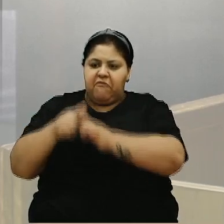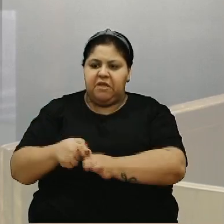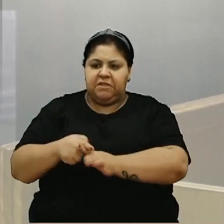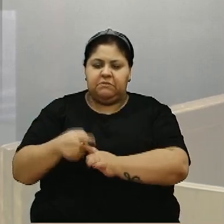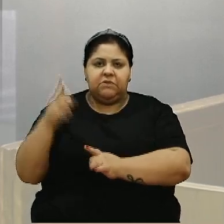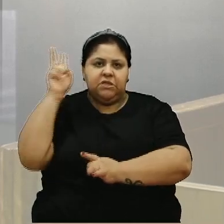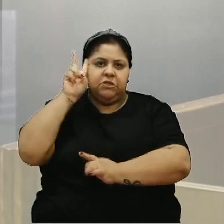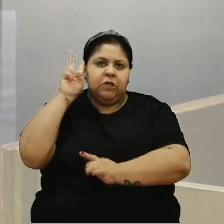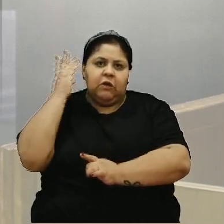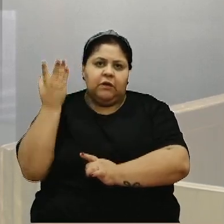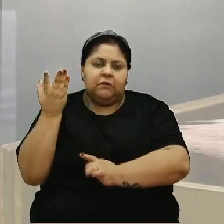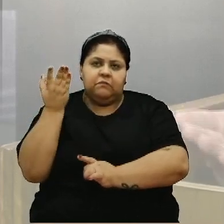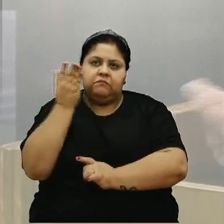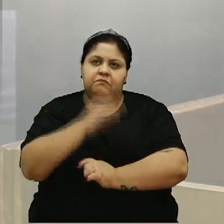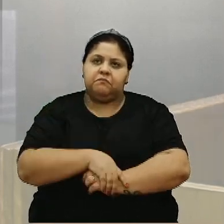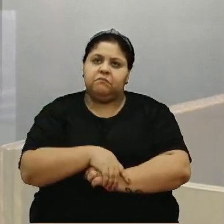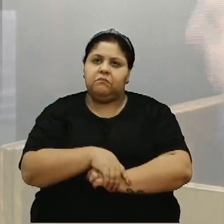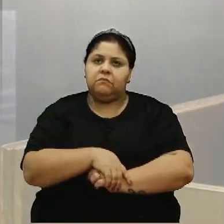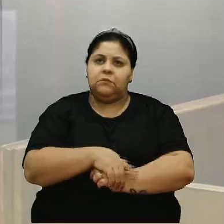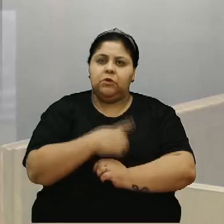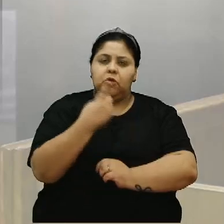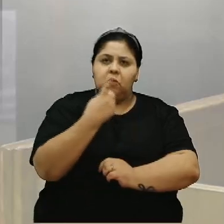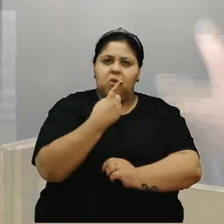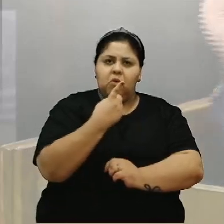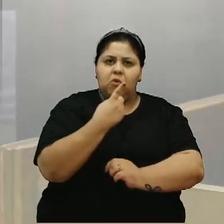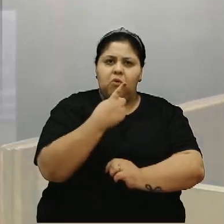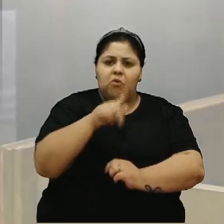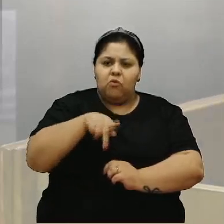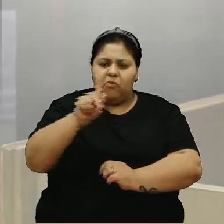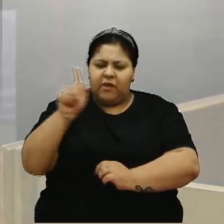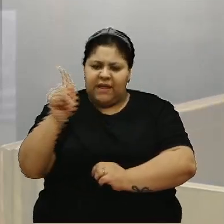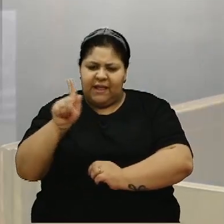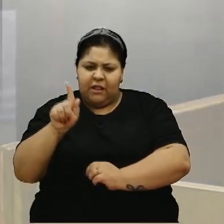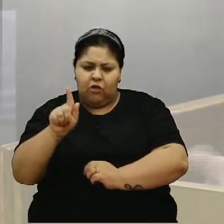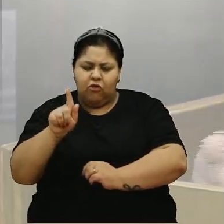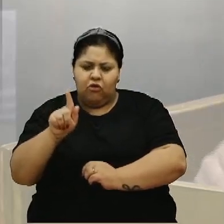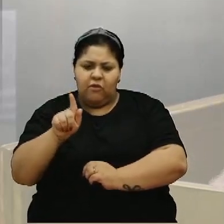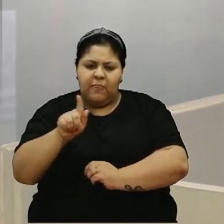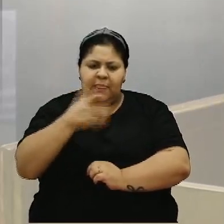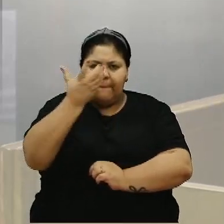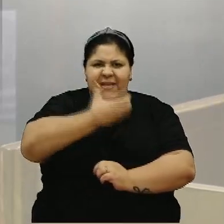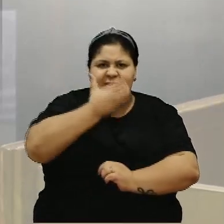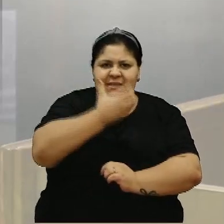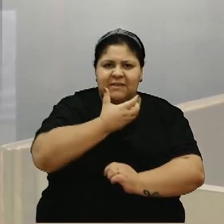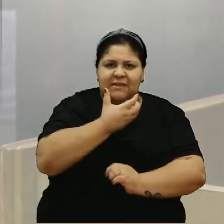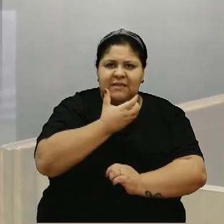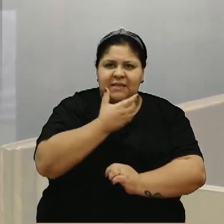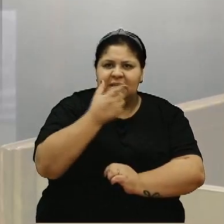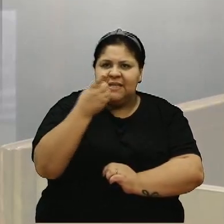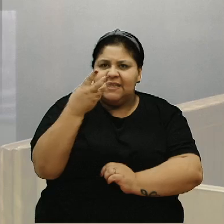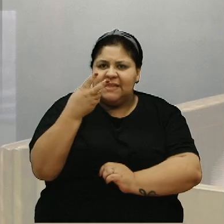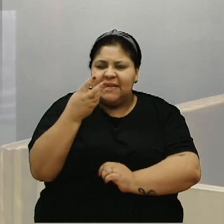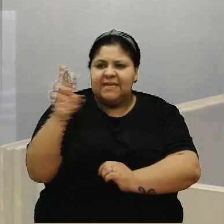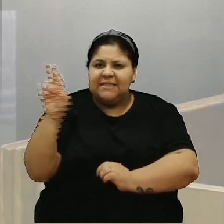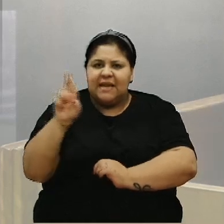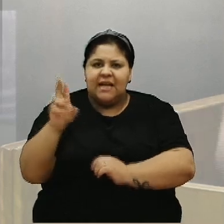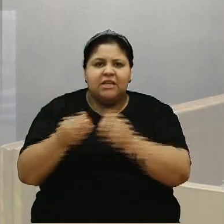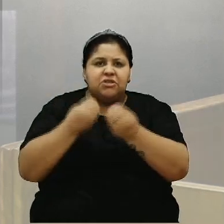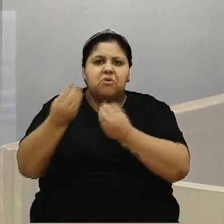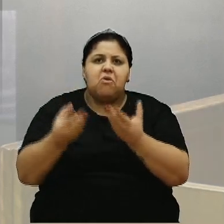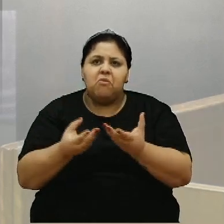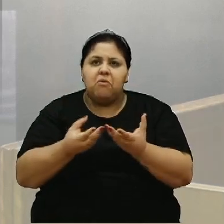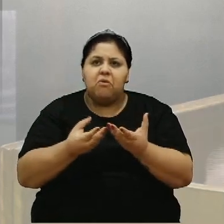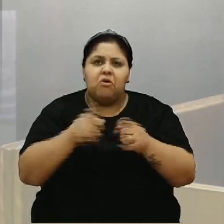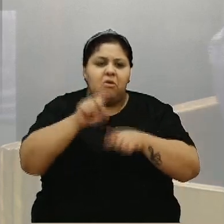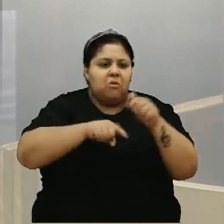Entende? Então assim, 1 quilo de maçã, 14 pila, 13 pila. Aonde que viram isso? No Stock Center,